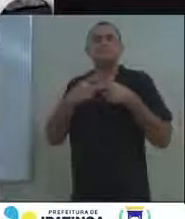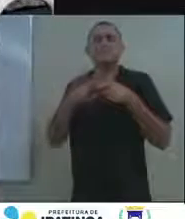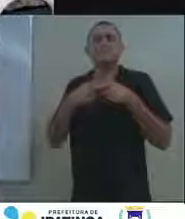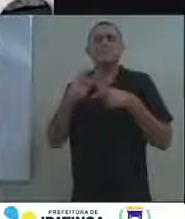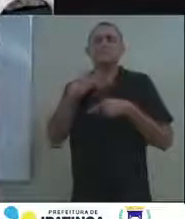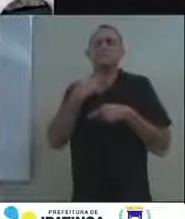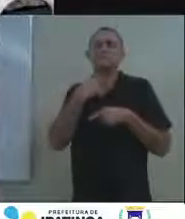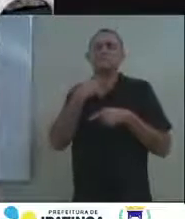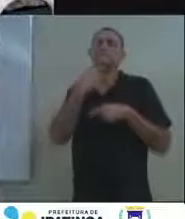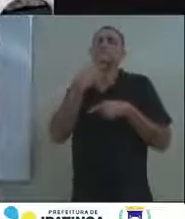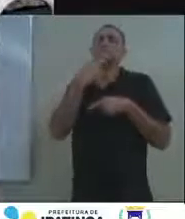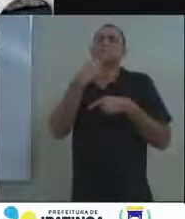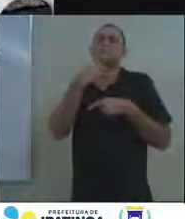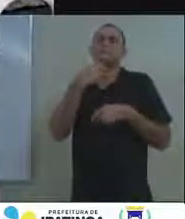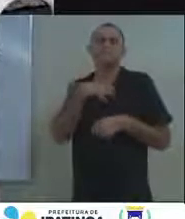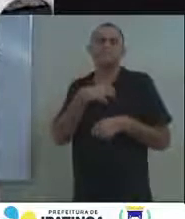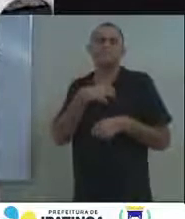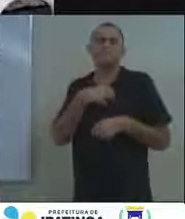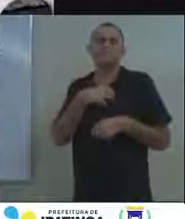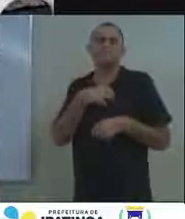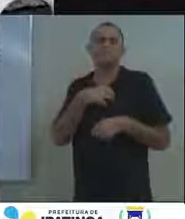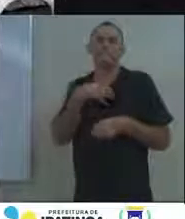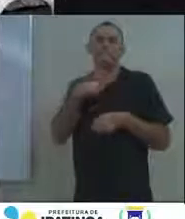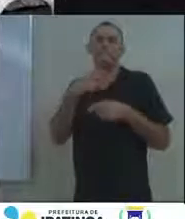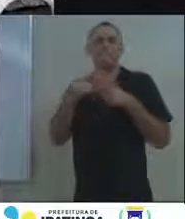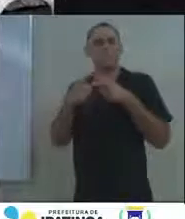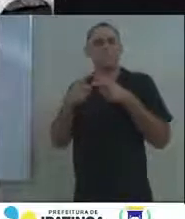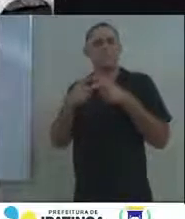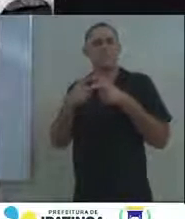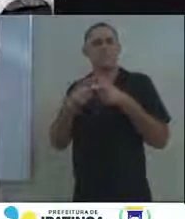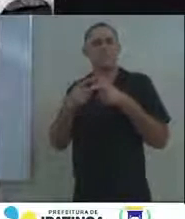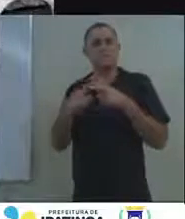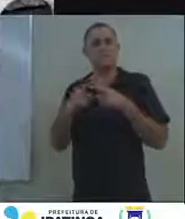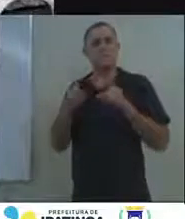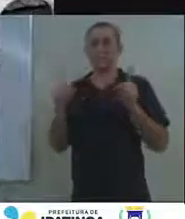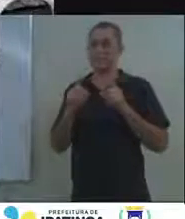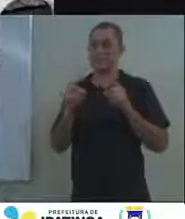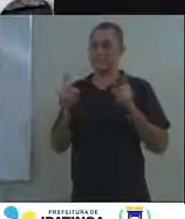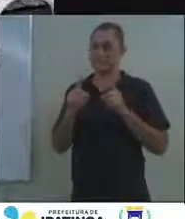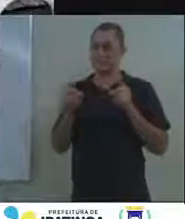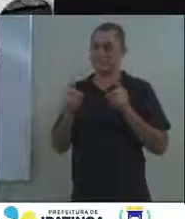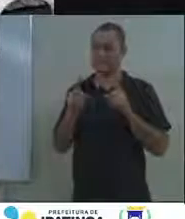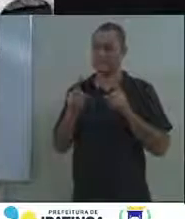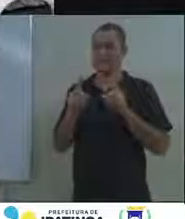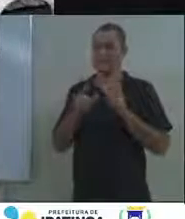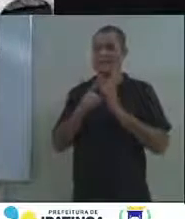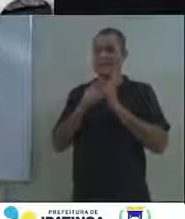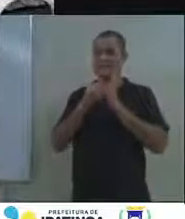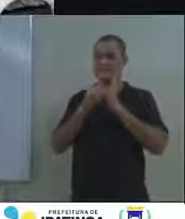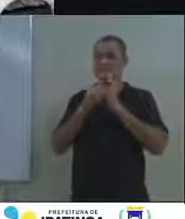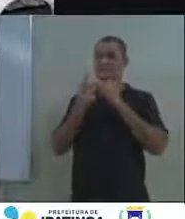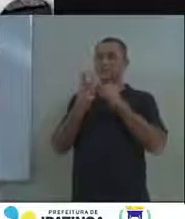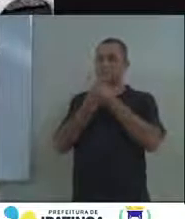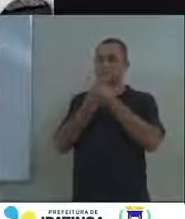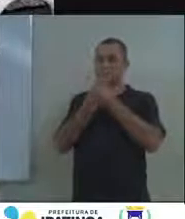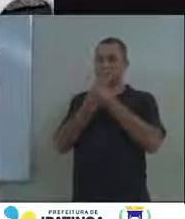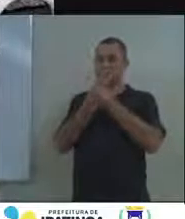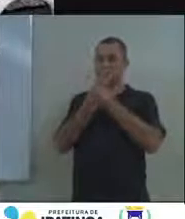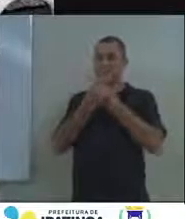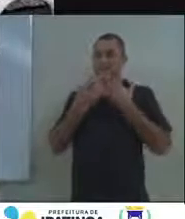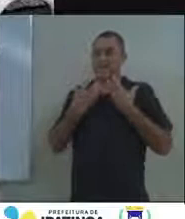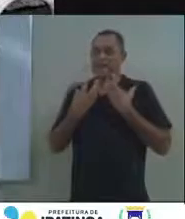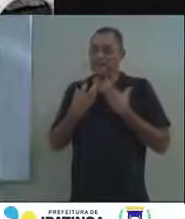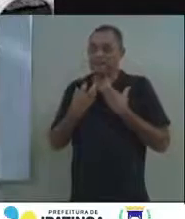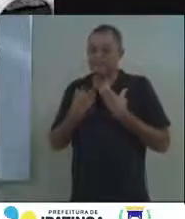trabalho. É, e a gente não deixar chegar nesse ponto, né? De ter um cansaço, uma lesão